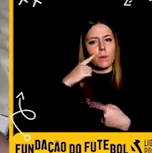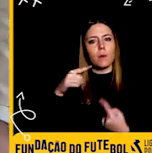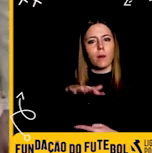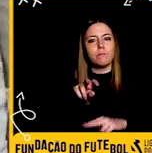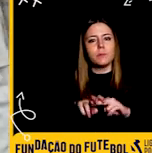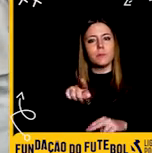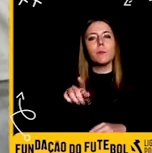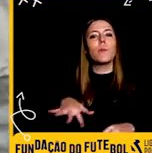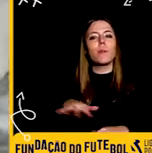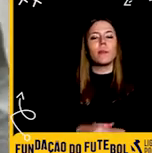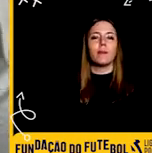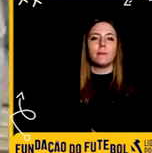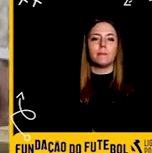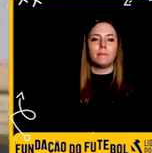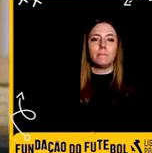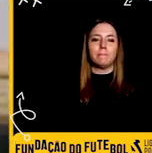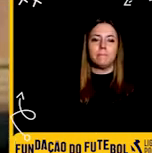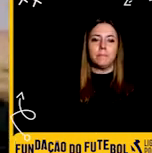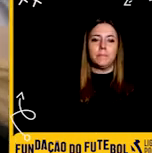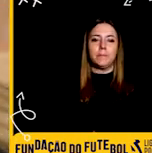Queres mostrar-nos onde é que é o teu lugar? O meu lugar